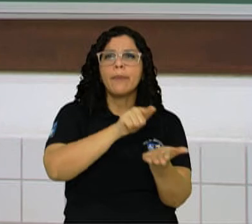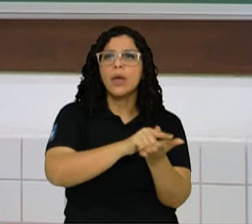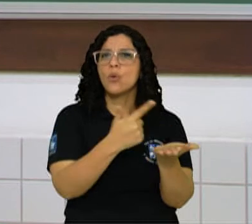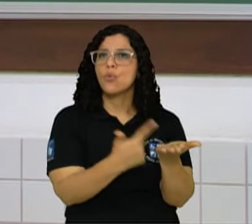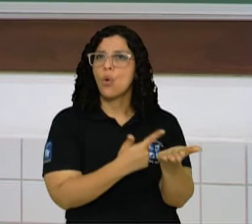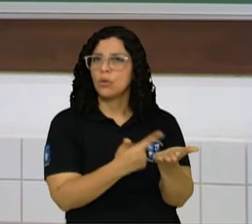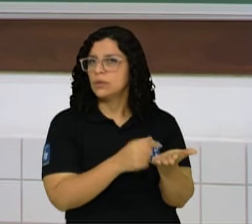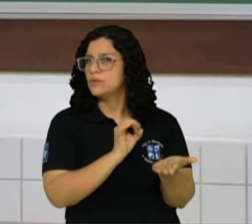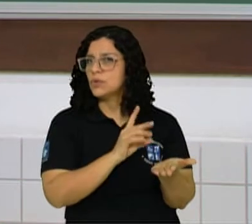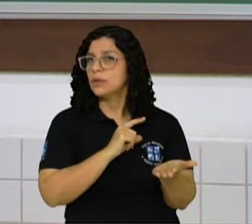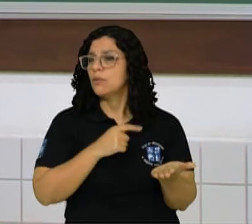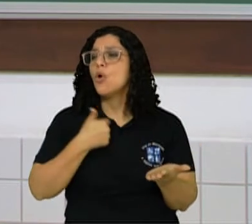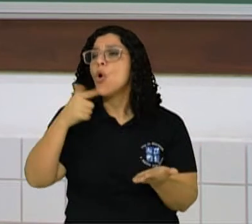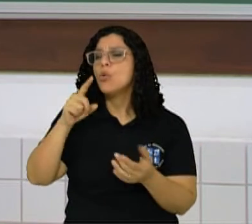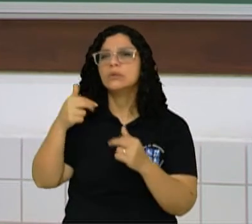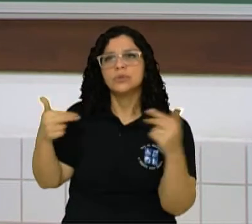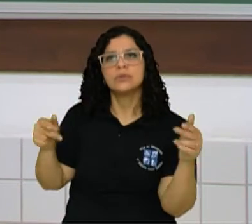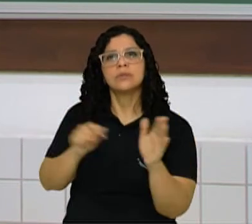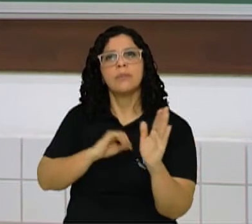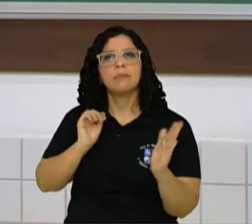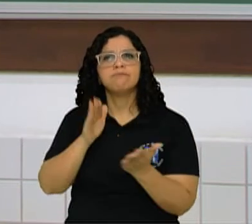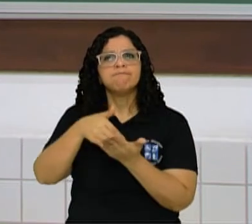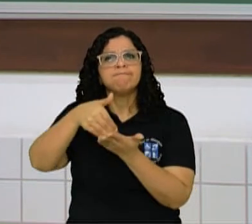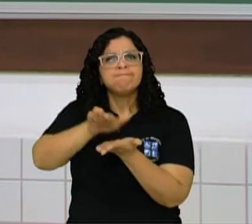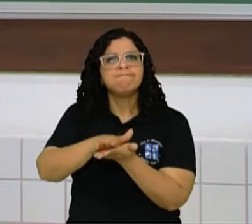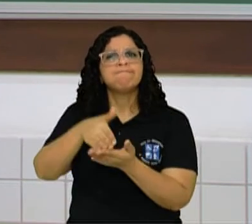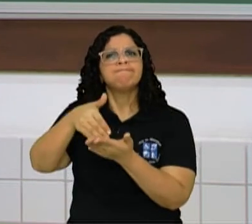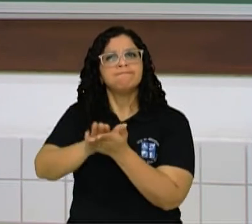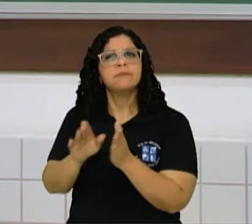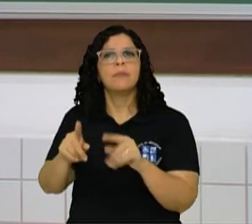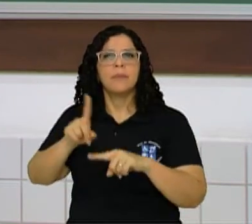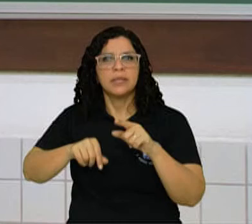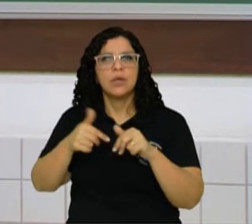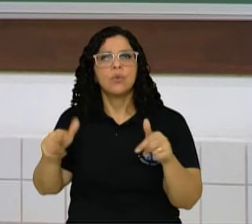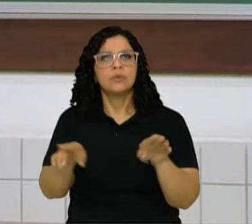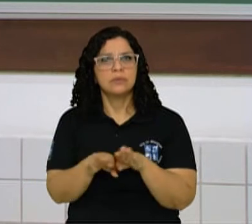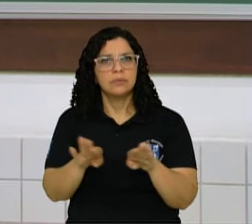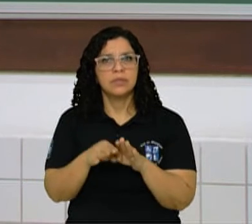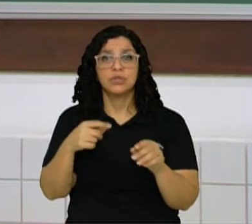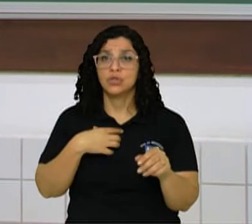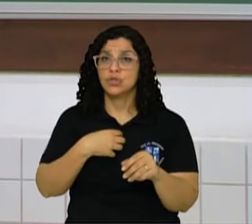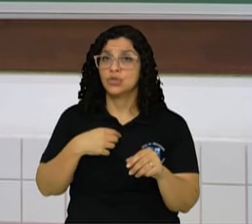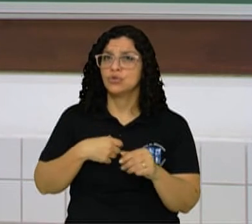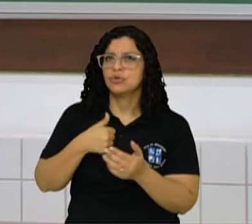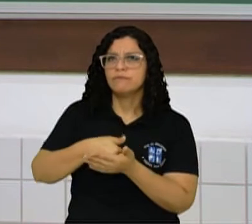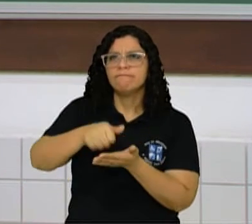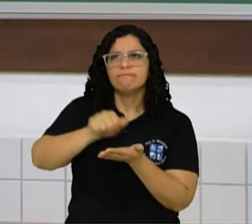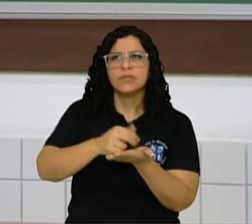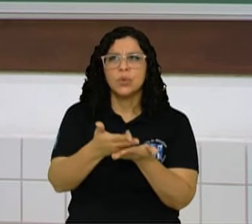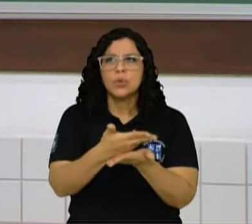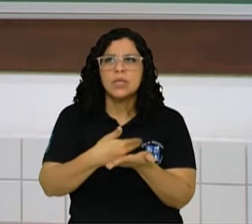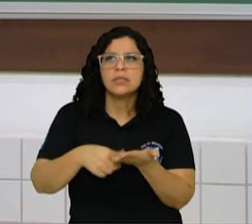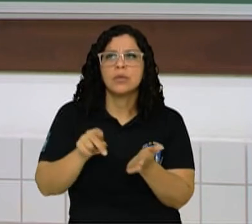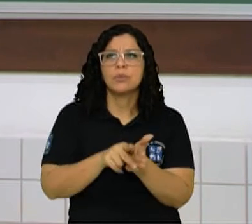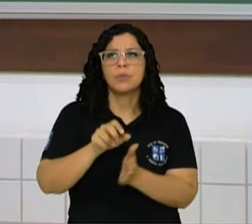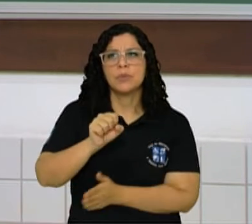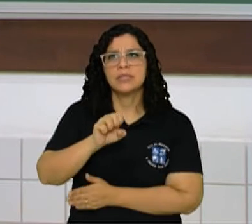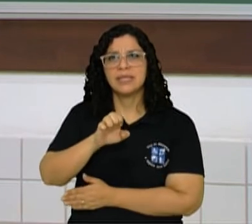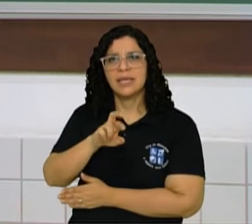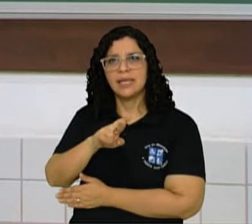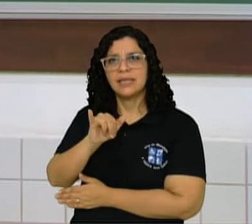livros, por exemplo, né? Que você possa transferir para objetos. Isso é bem interessante, uma gravação, um método de gravação que é a